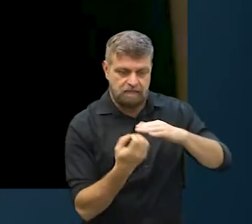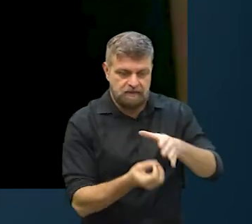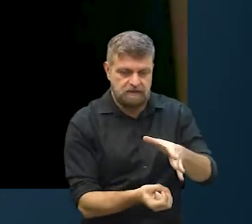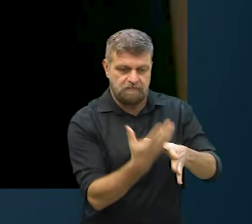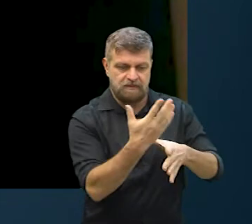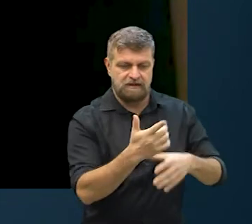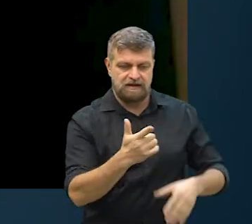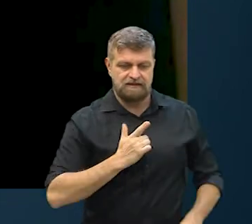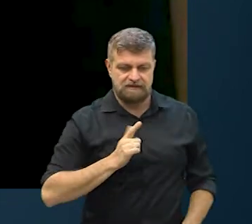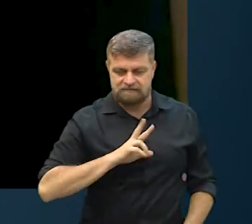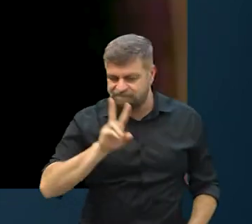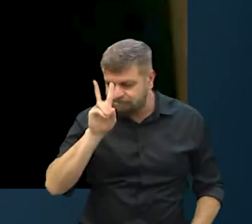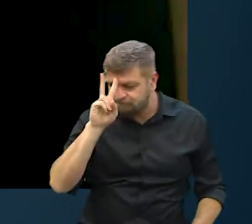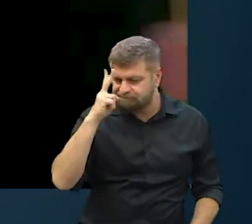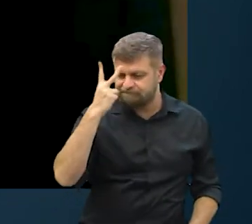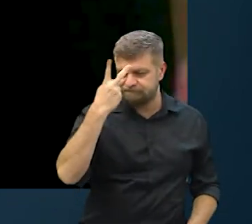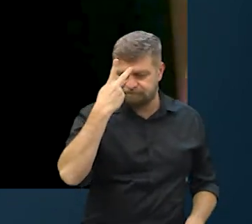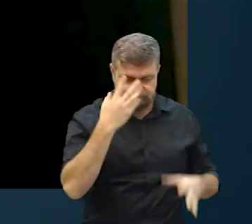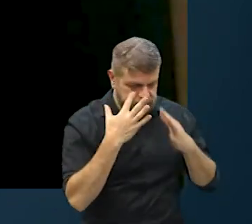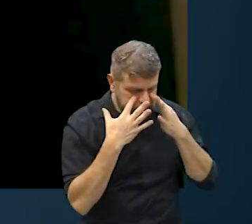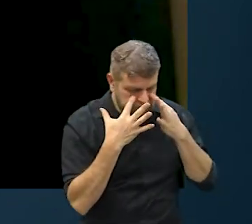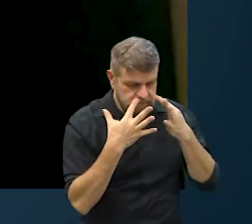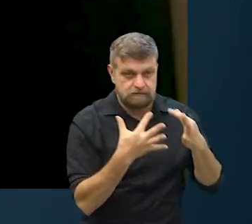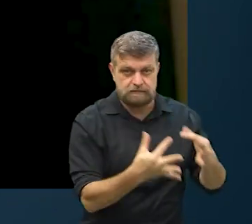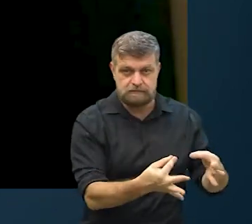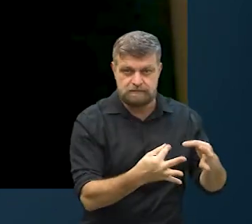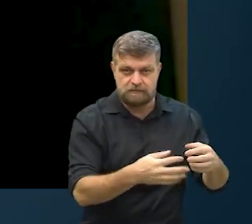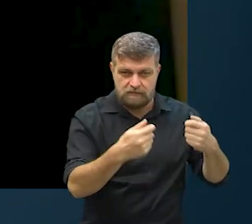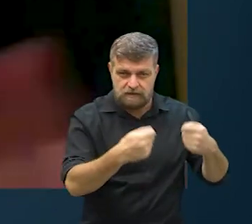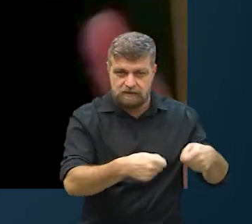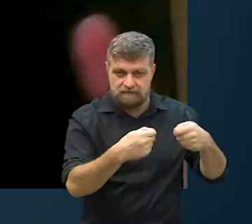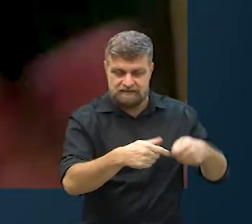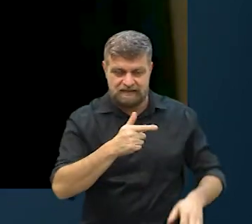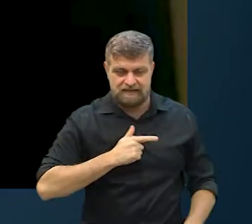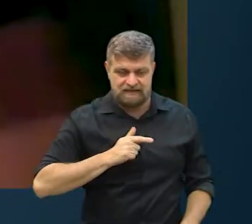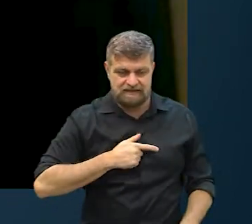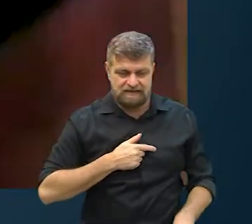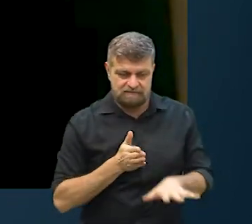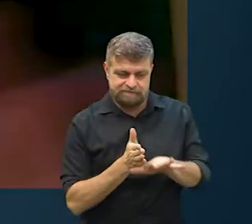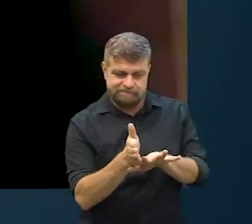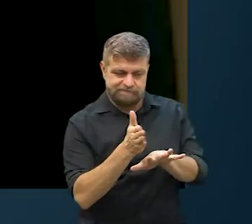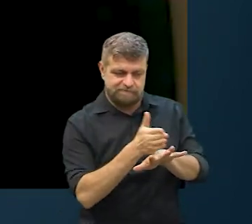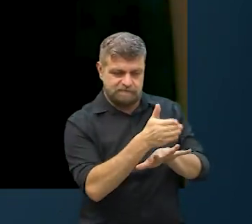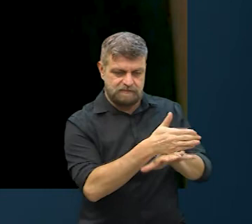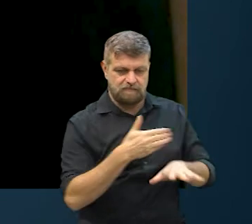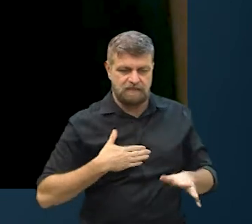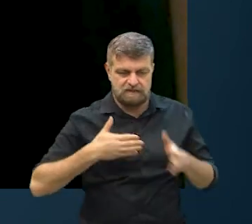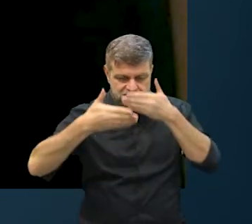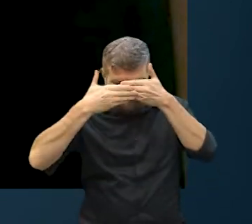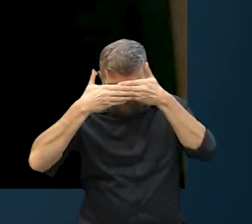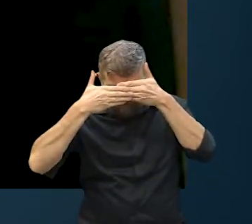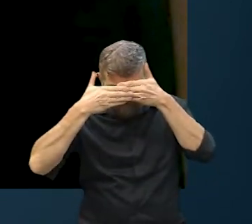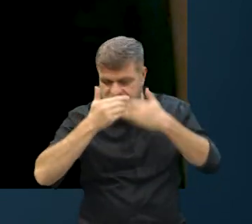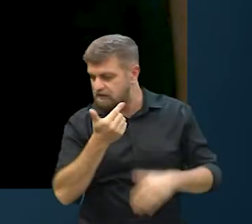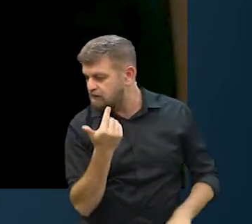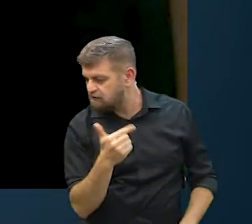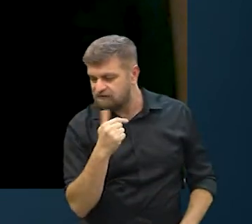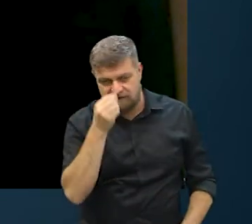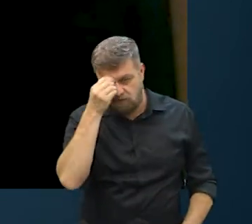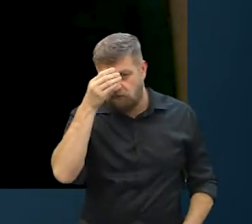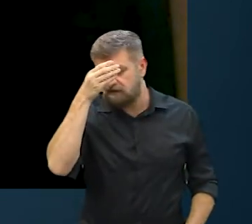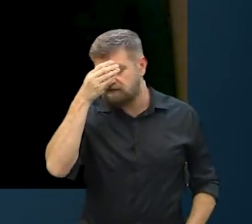a gente começa a ter uma ótica e é necessário olhar para outras frentes que até então a gente não